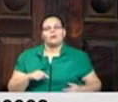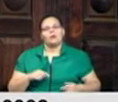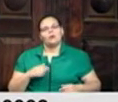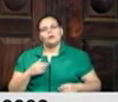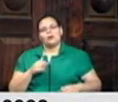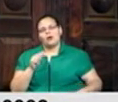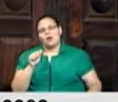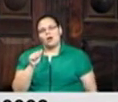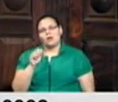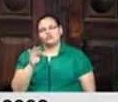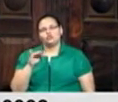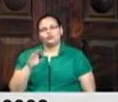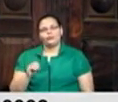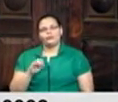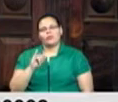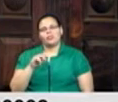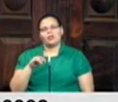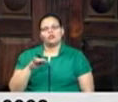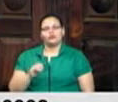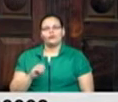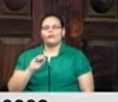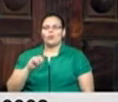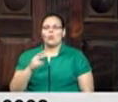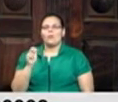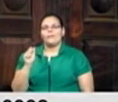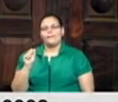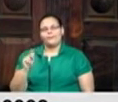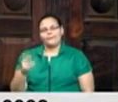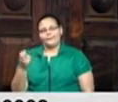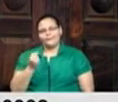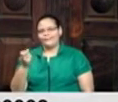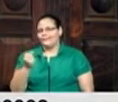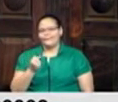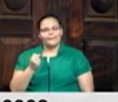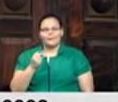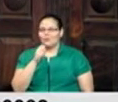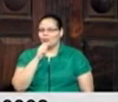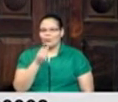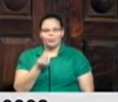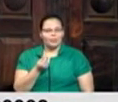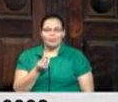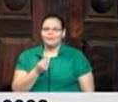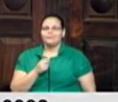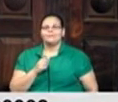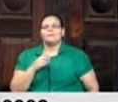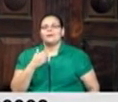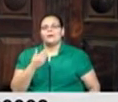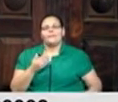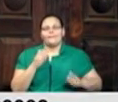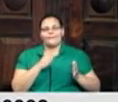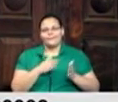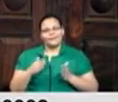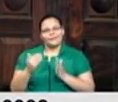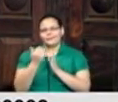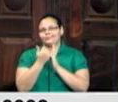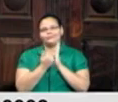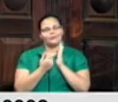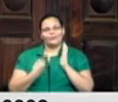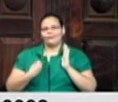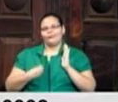ativo, inativo ou pensionista, não tem mais nenhum planejamento da sua